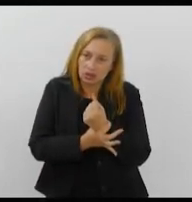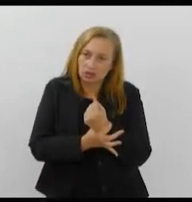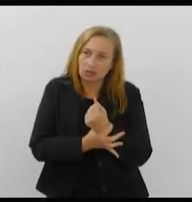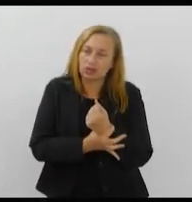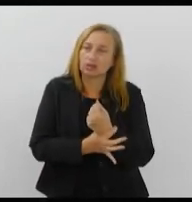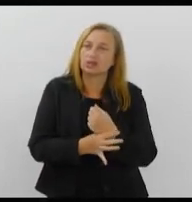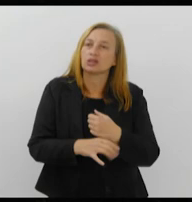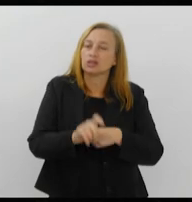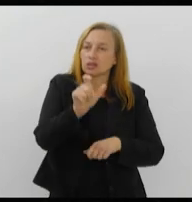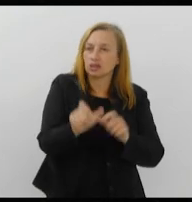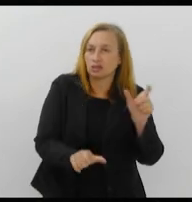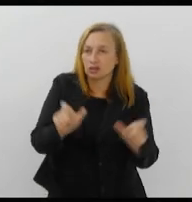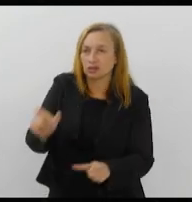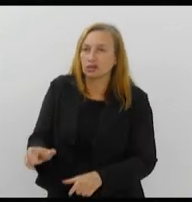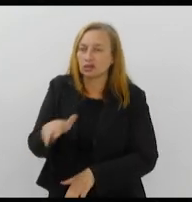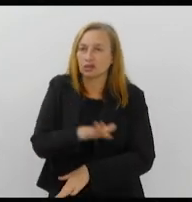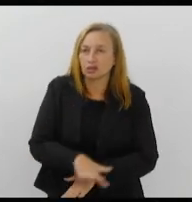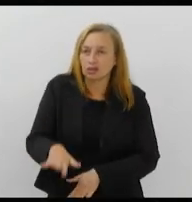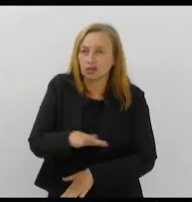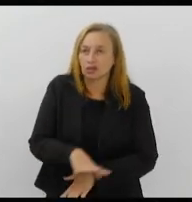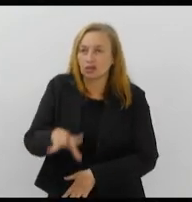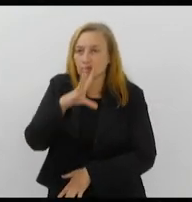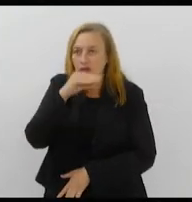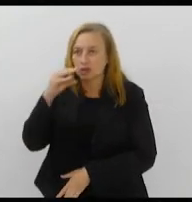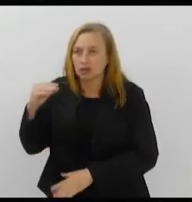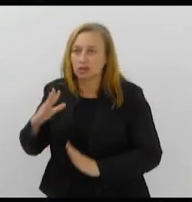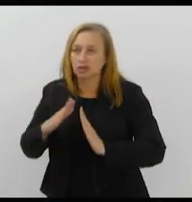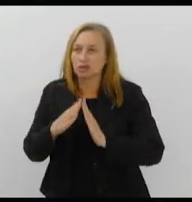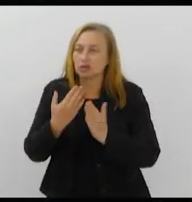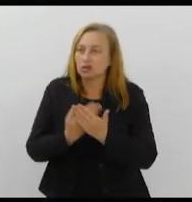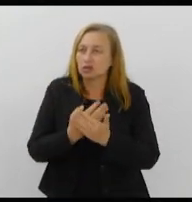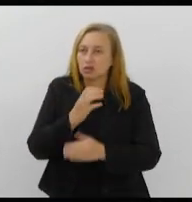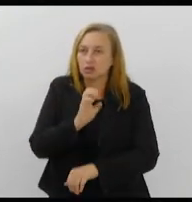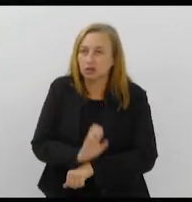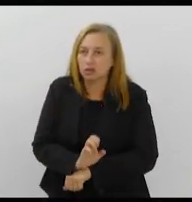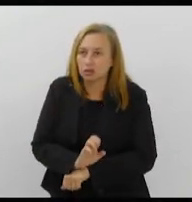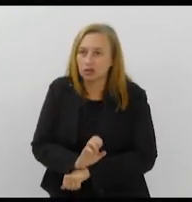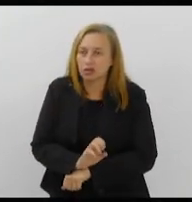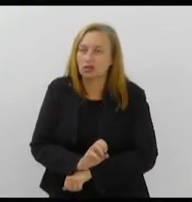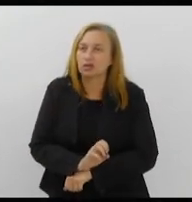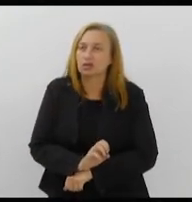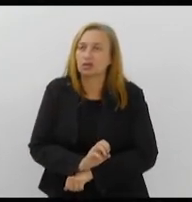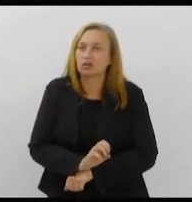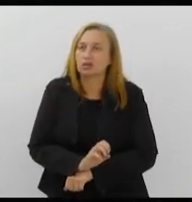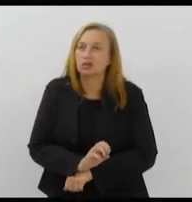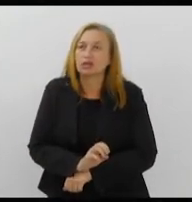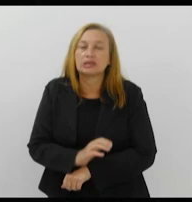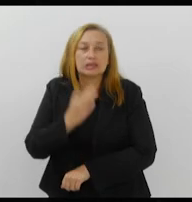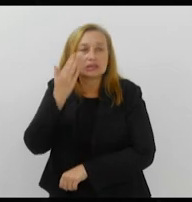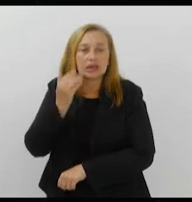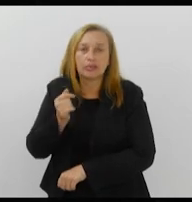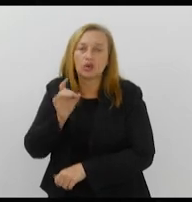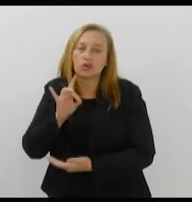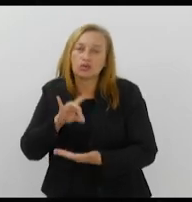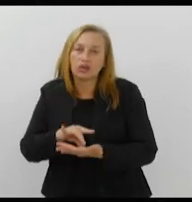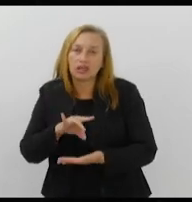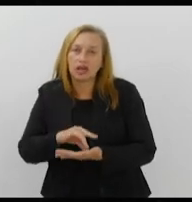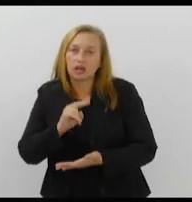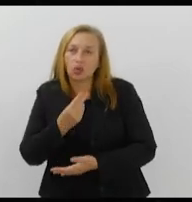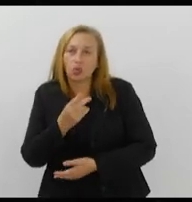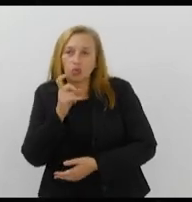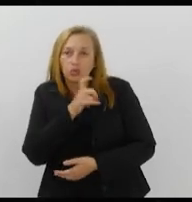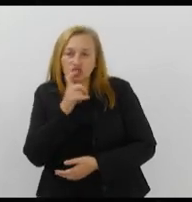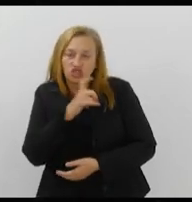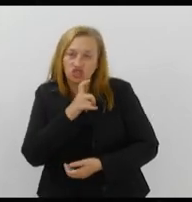sobretudo às crianças e os adolescentes da rede estadual, mecanismo de identificar o que é mentira